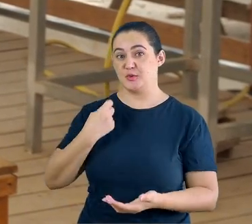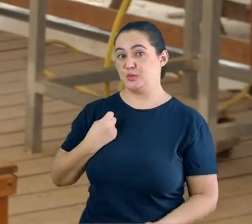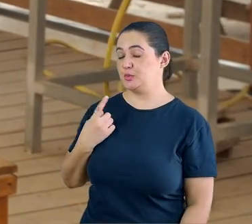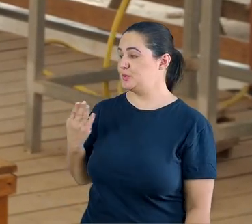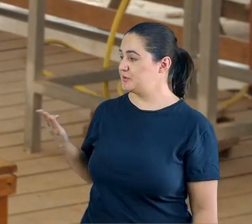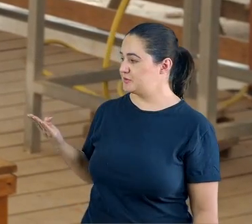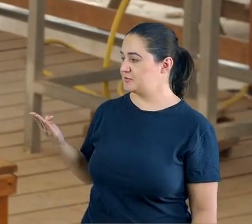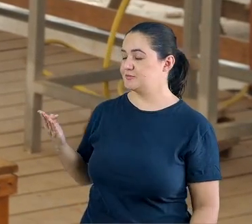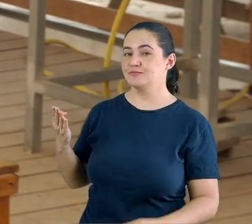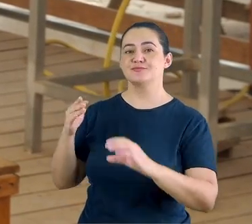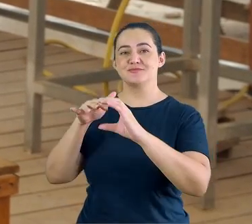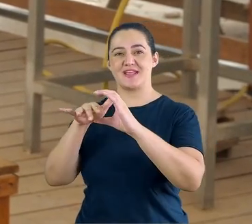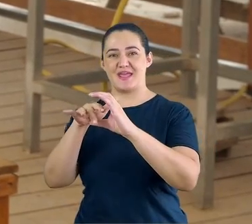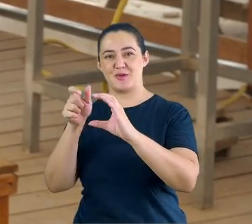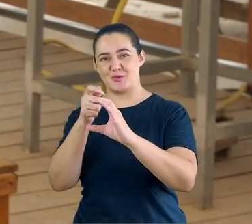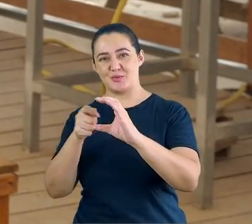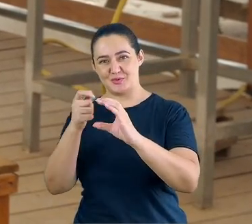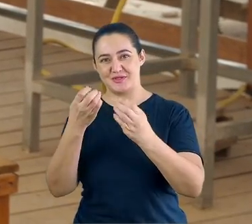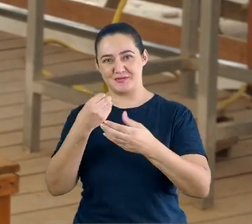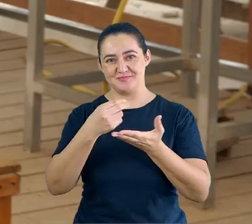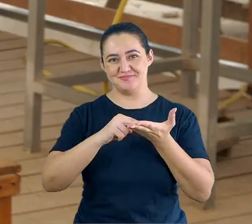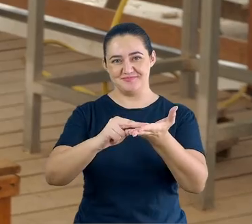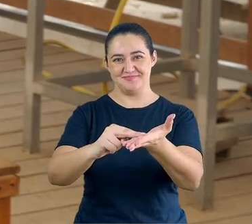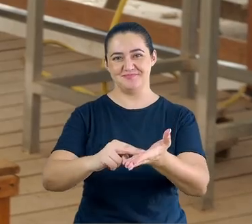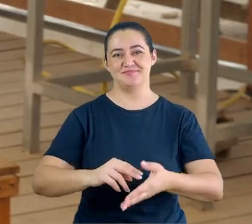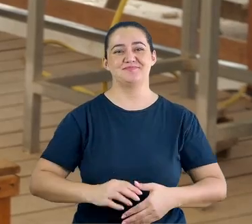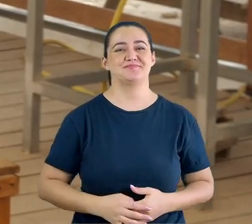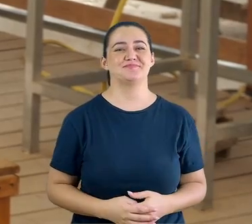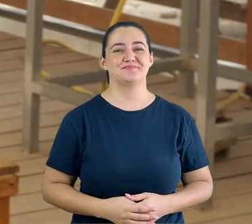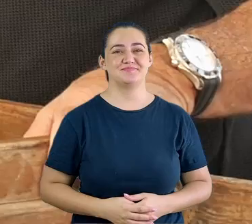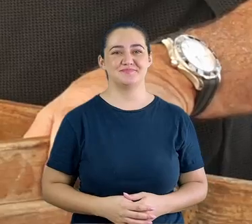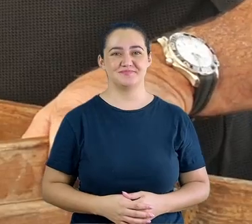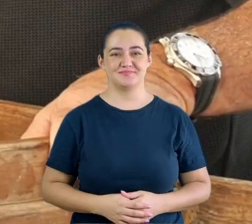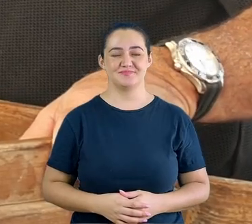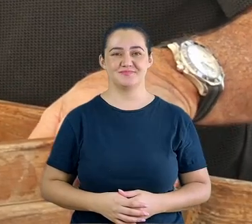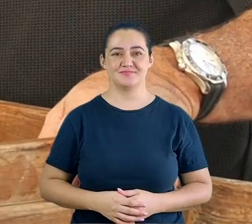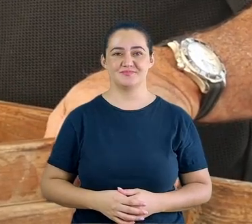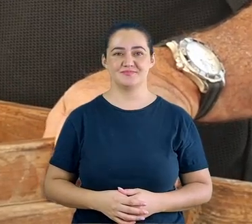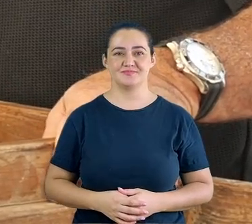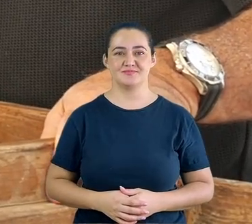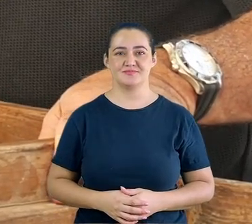aparece aí na sua tela ou através do QR Code. Queremos mandar um exemplar para você.